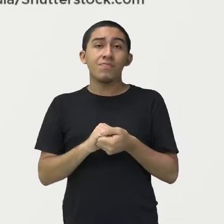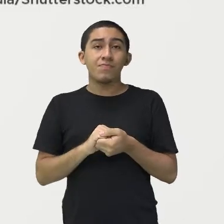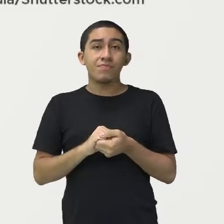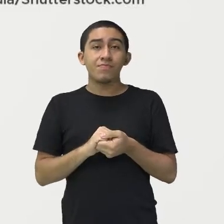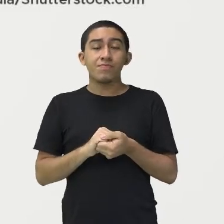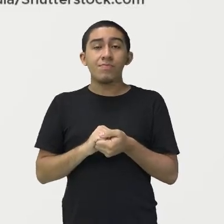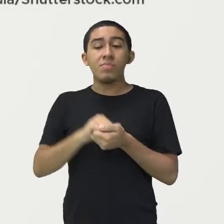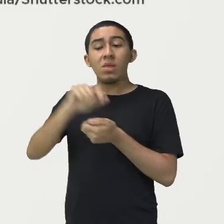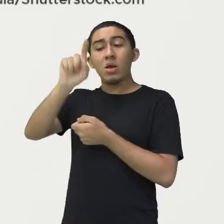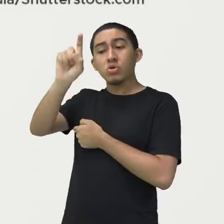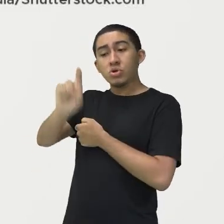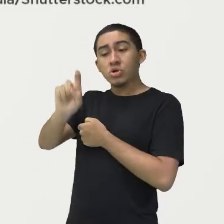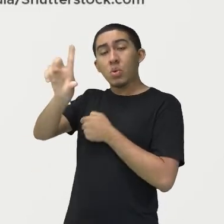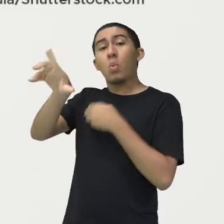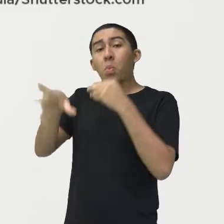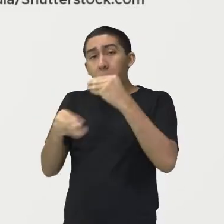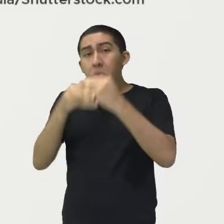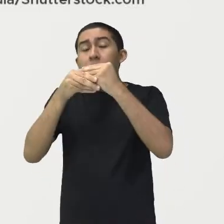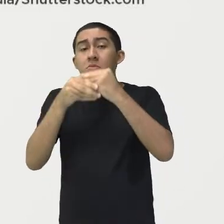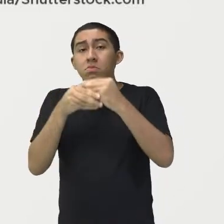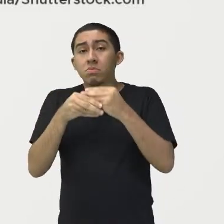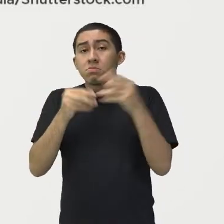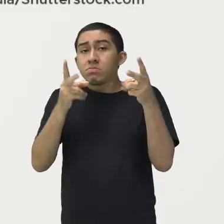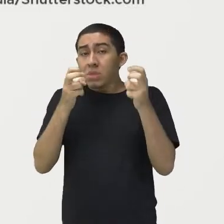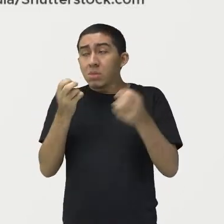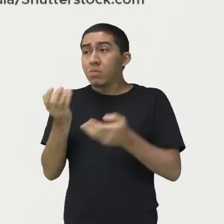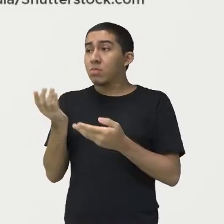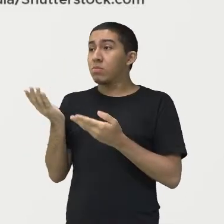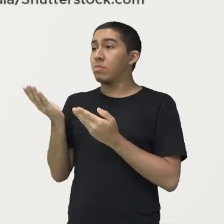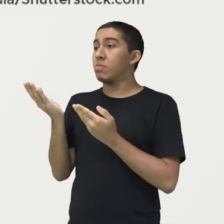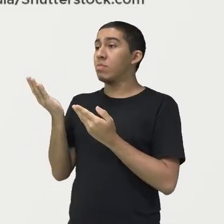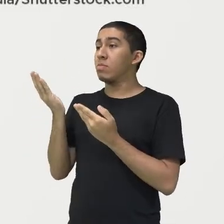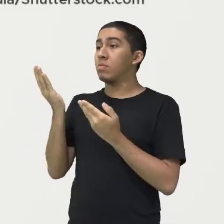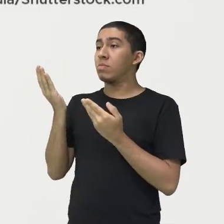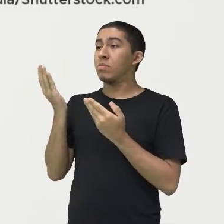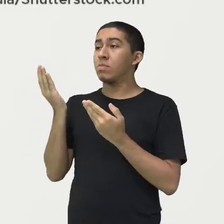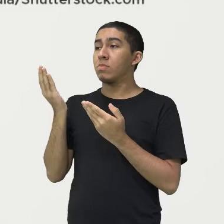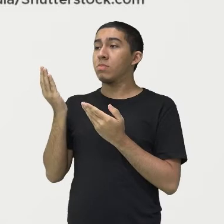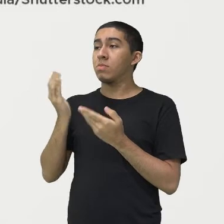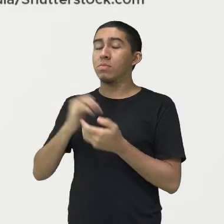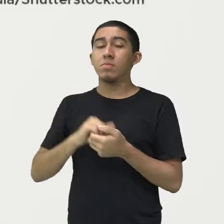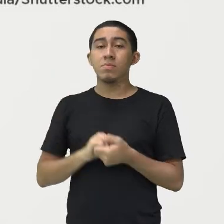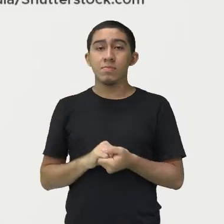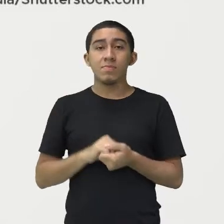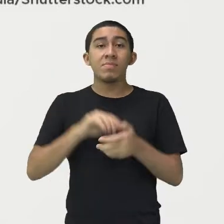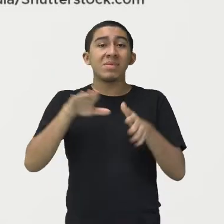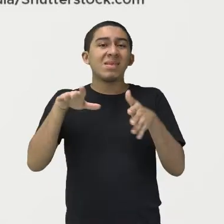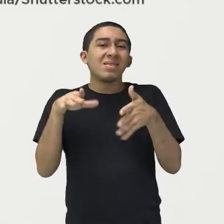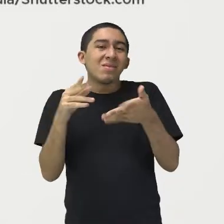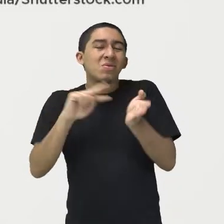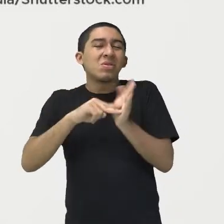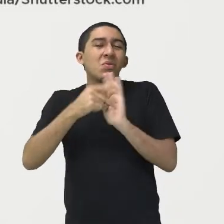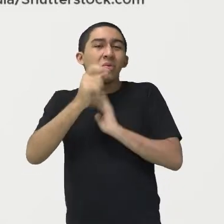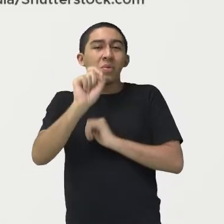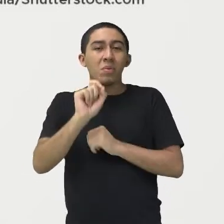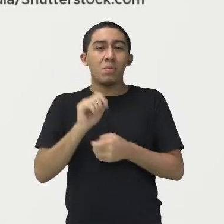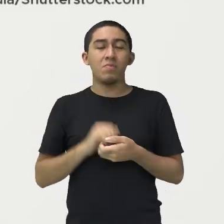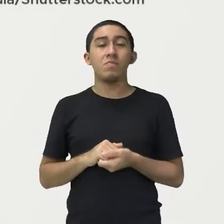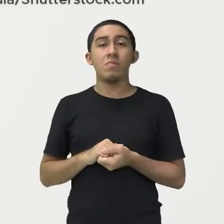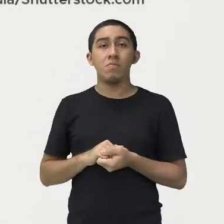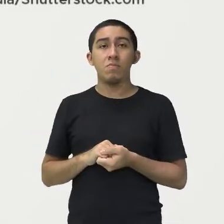um cromossomo X. Olha só, é mais um cromossomo. Então, é